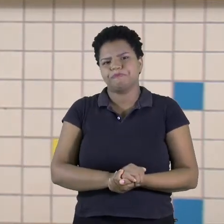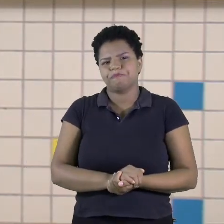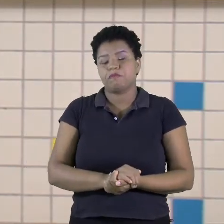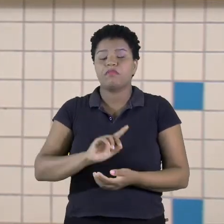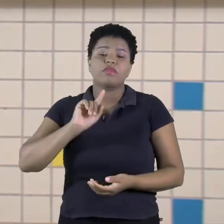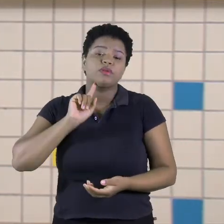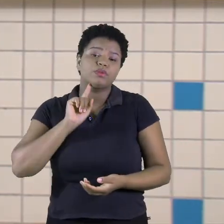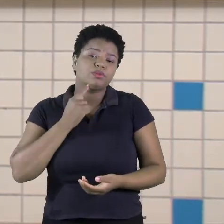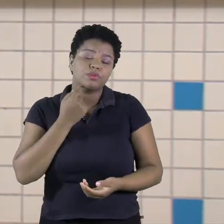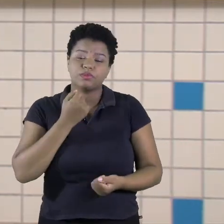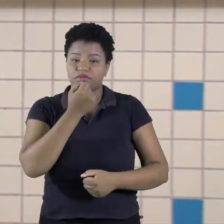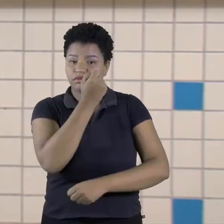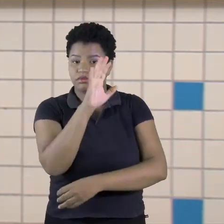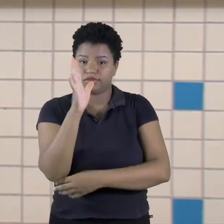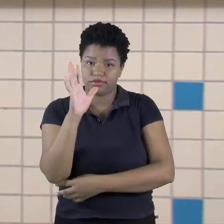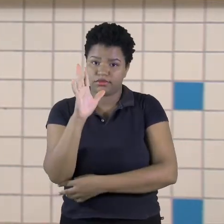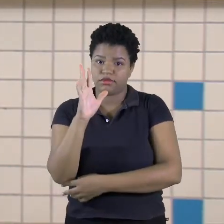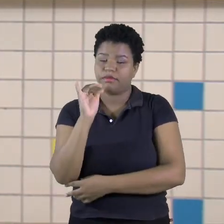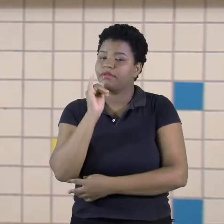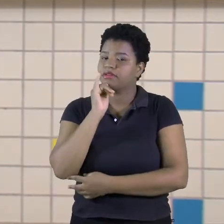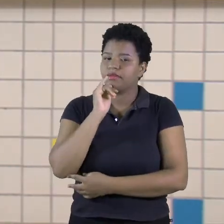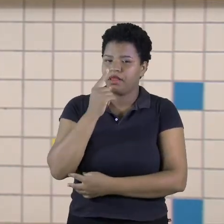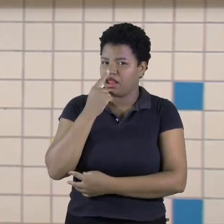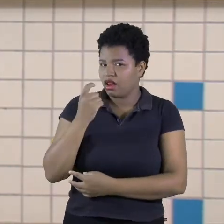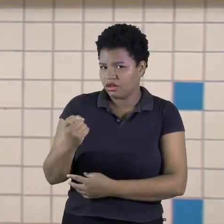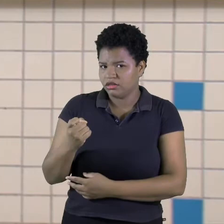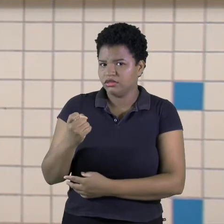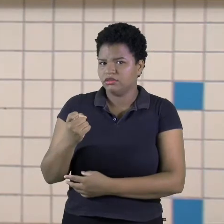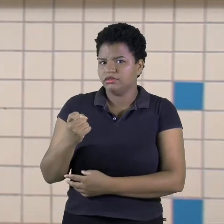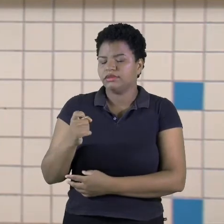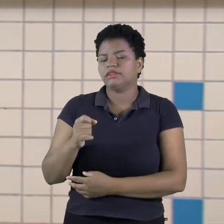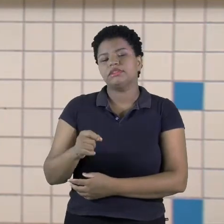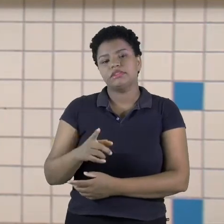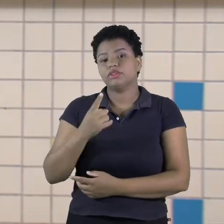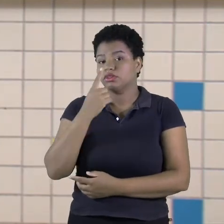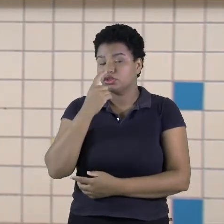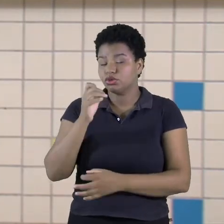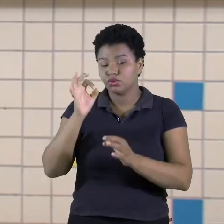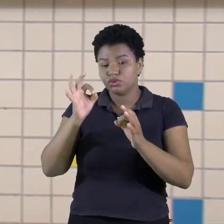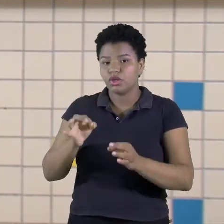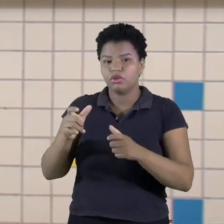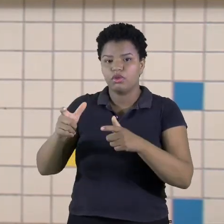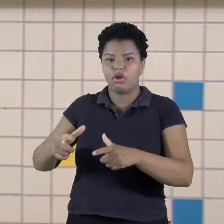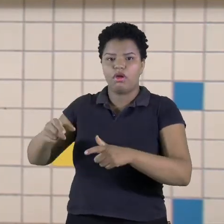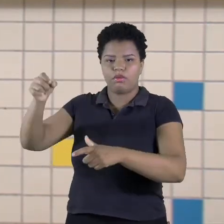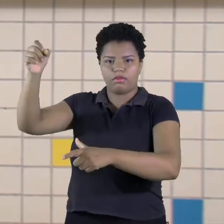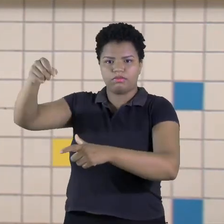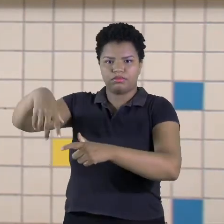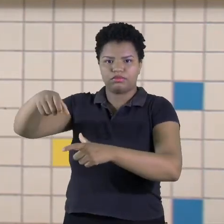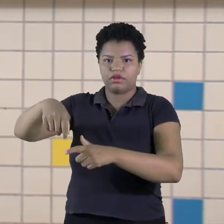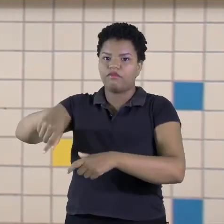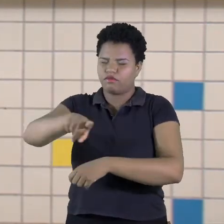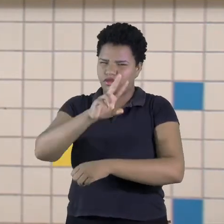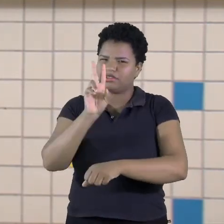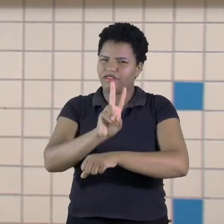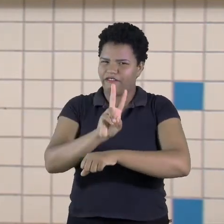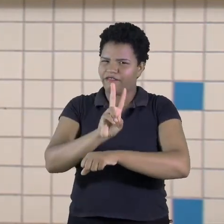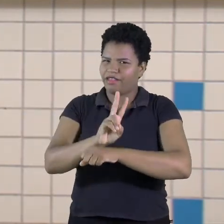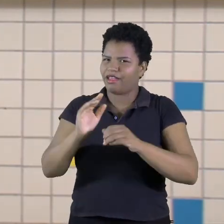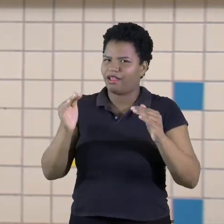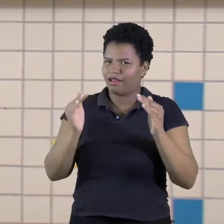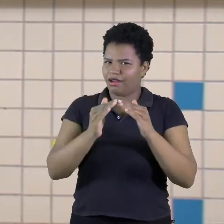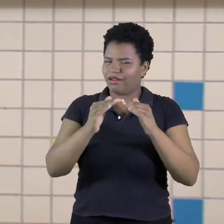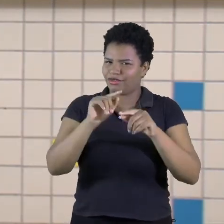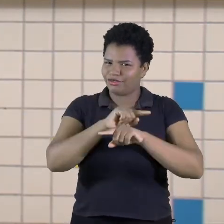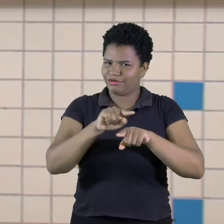ambiental, né, questão do lixo, igual eu falei para vocês que o lugar de lixo é no lixo, vocês vão ser o fiscal ambiental da casa de vocês. A tarefa de casa de